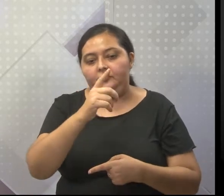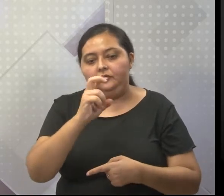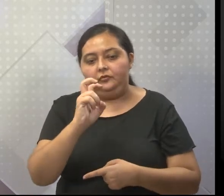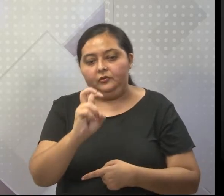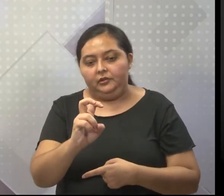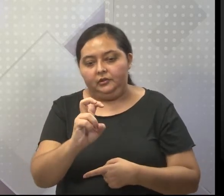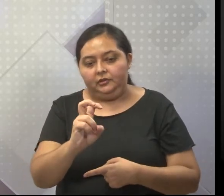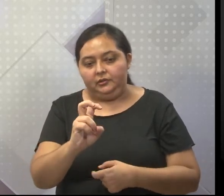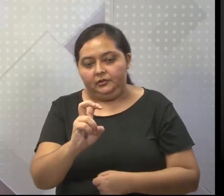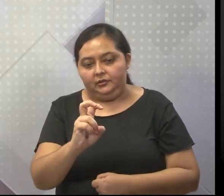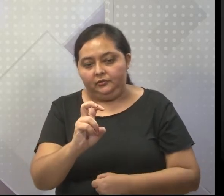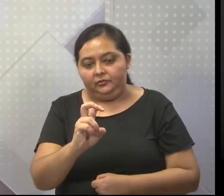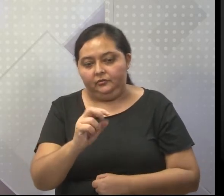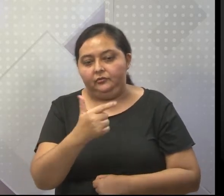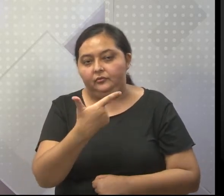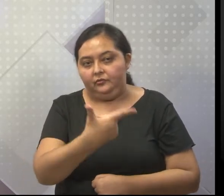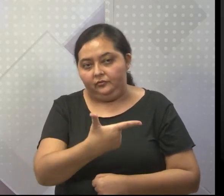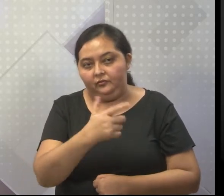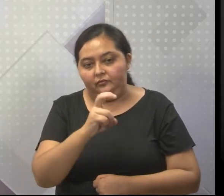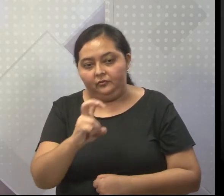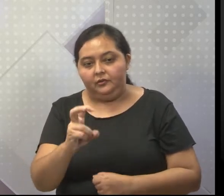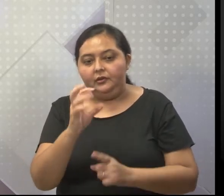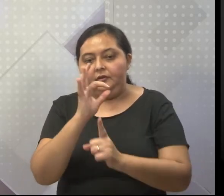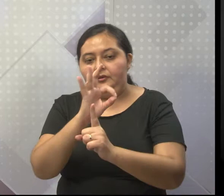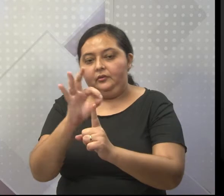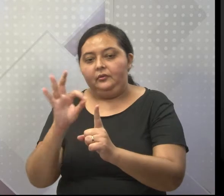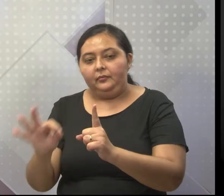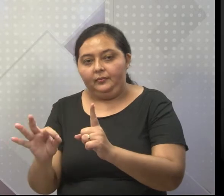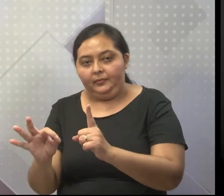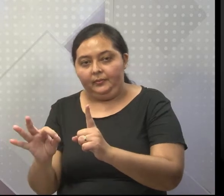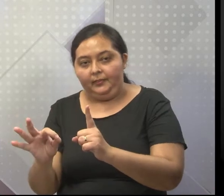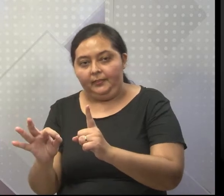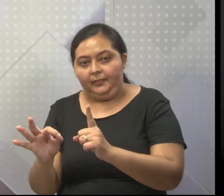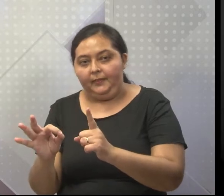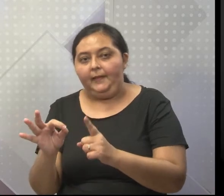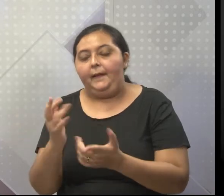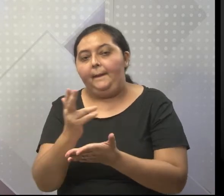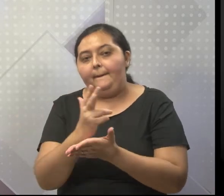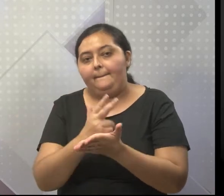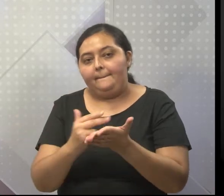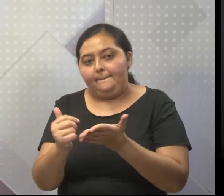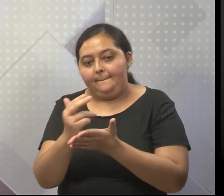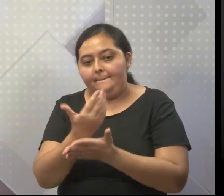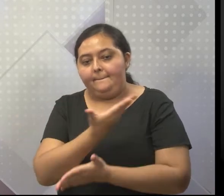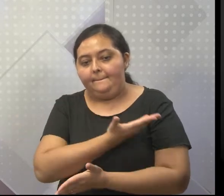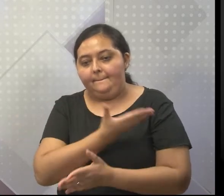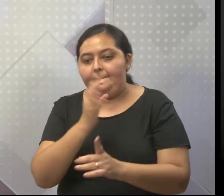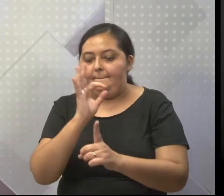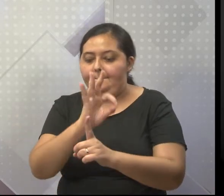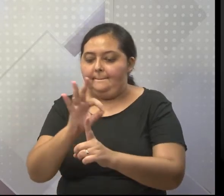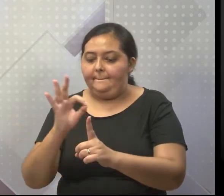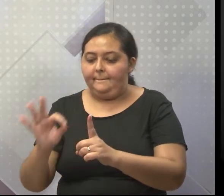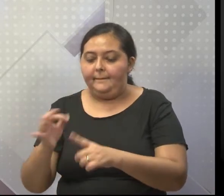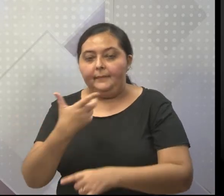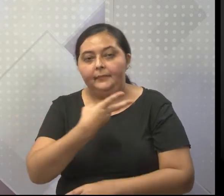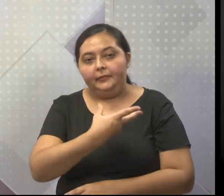Aí, o que esse símbolo significa? Esse símbolo é o que vai representar para você a porcentagem, tá bom?